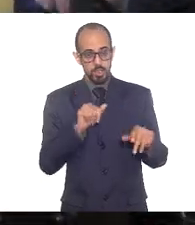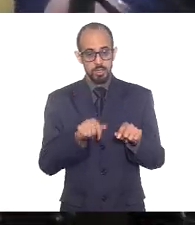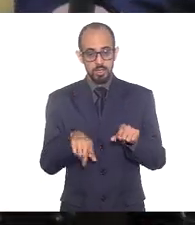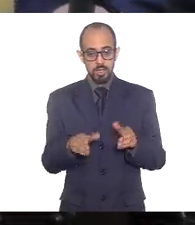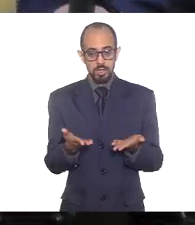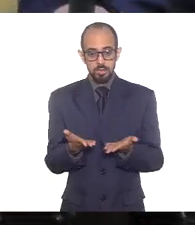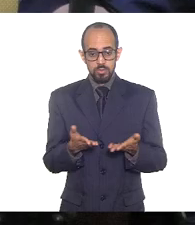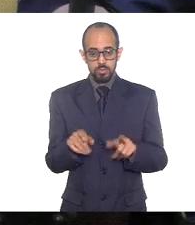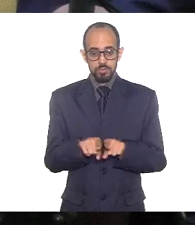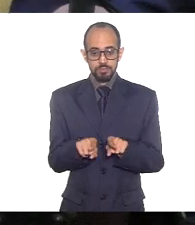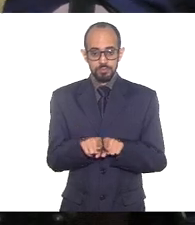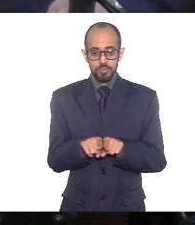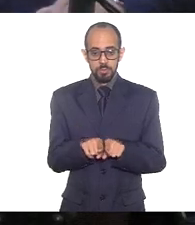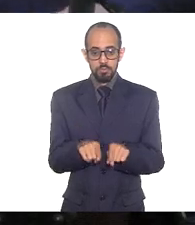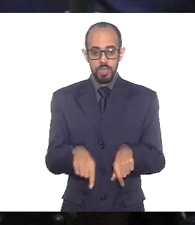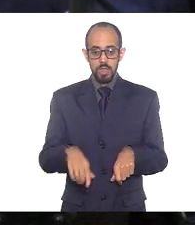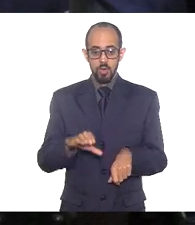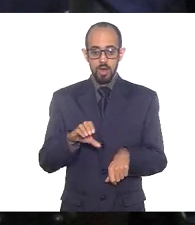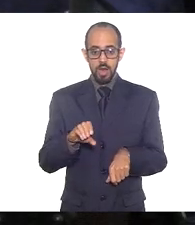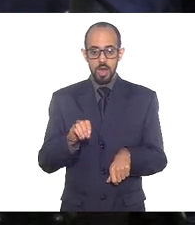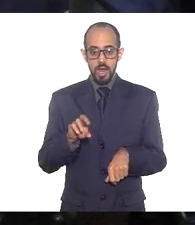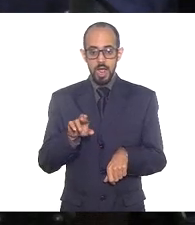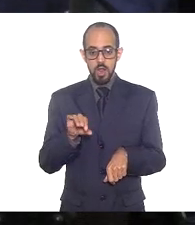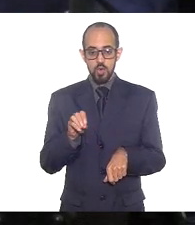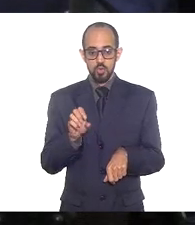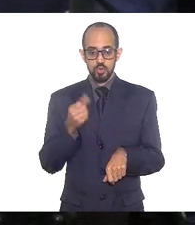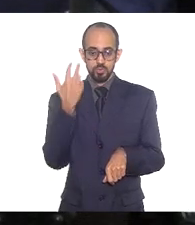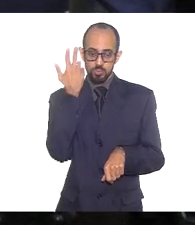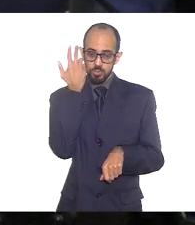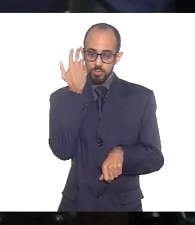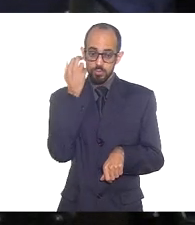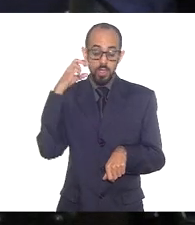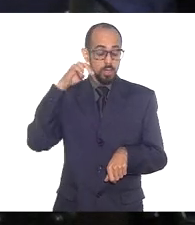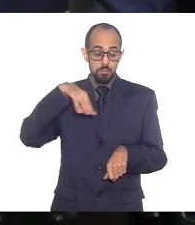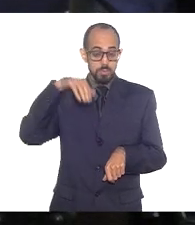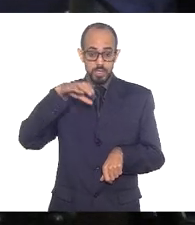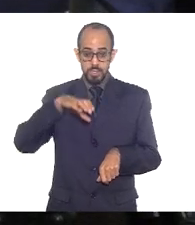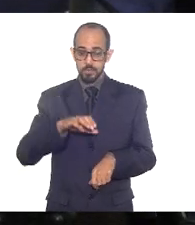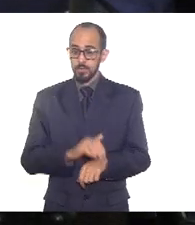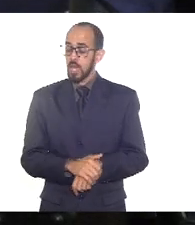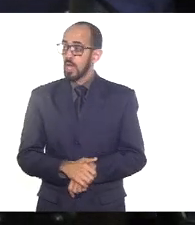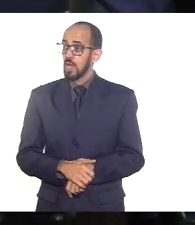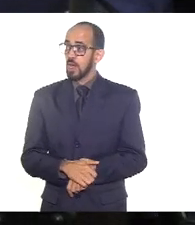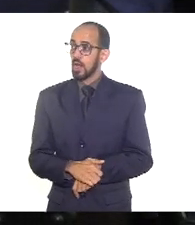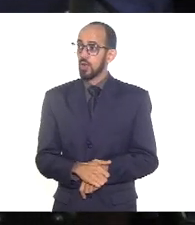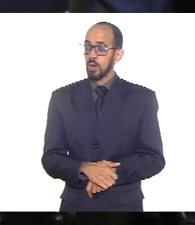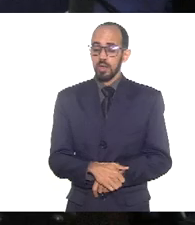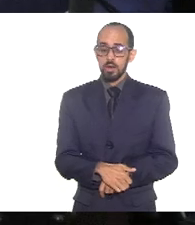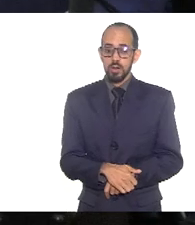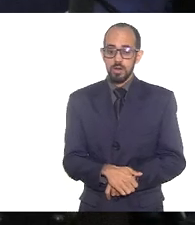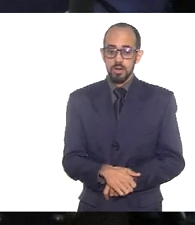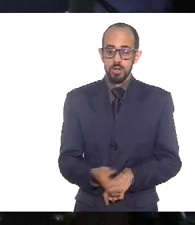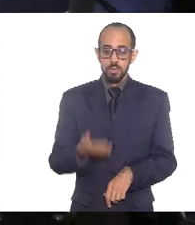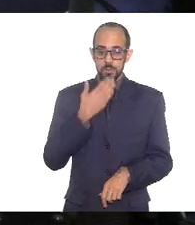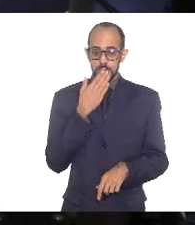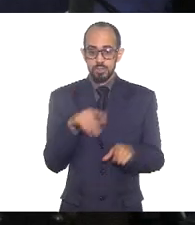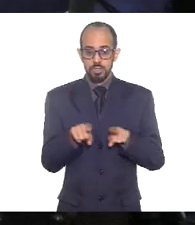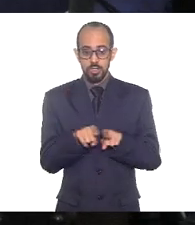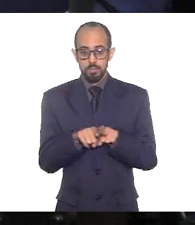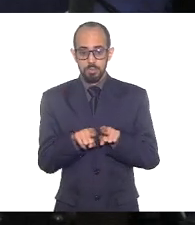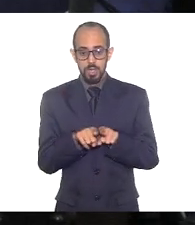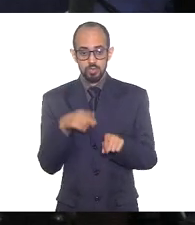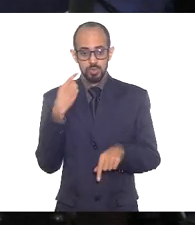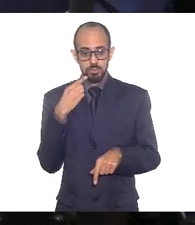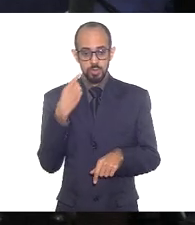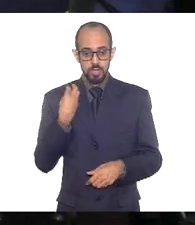palavra deputado Carlos minc vou fazer a chamada nominal em seguida e pedir aos parlamentares